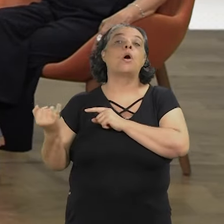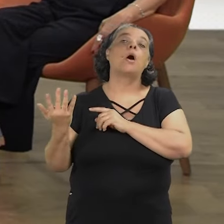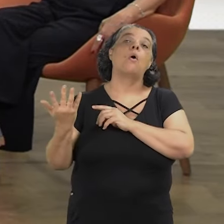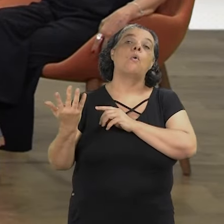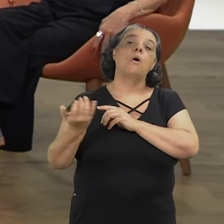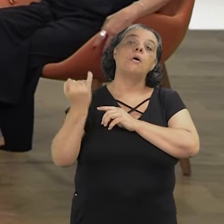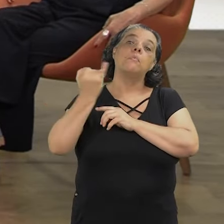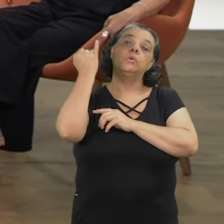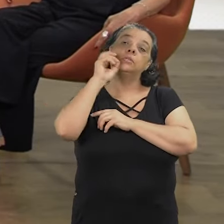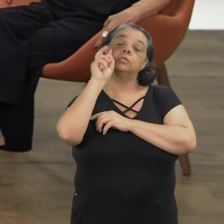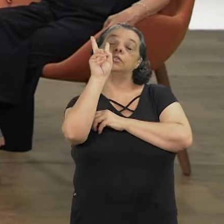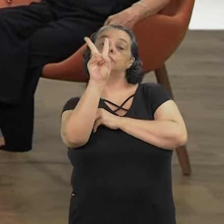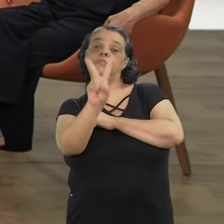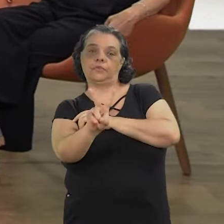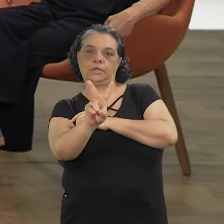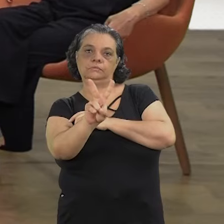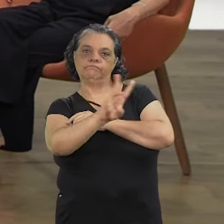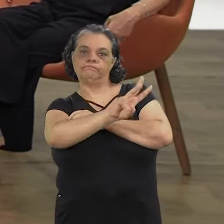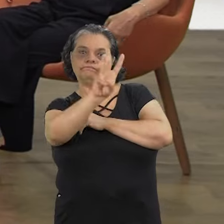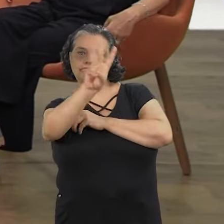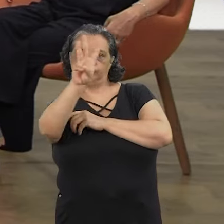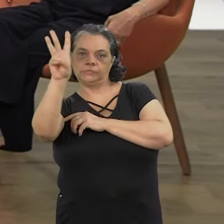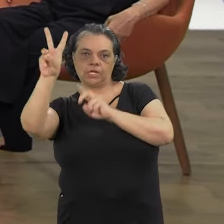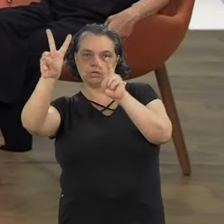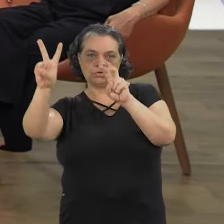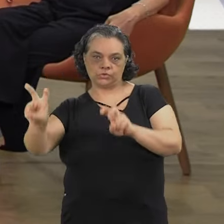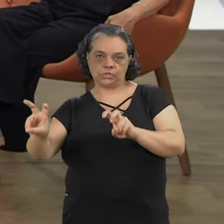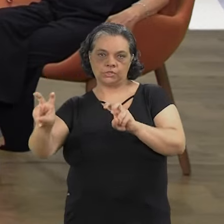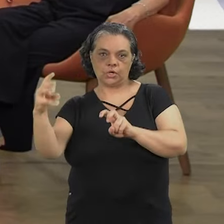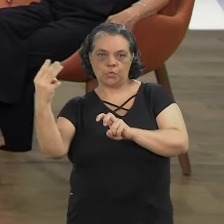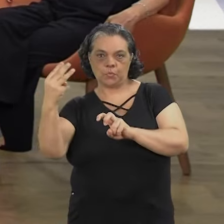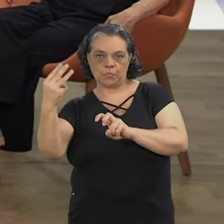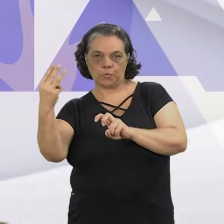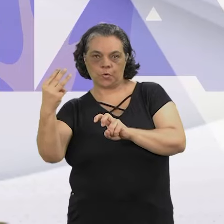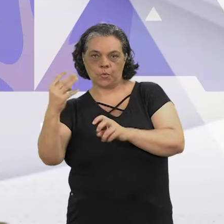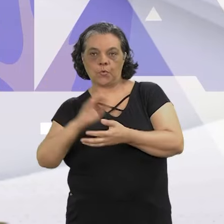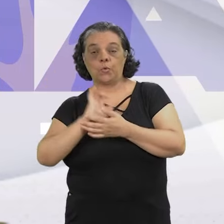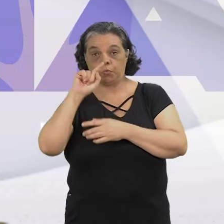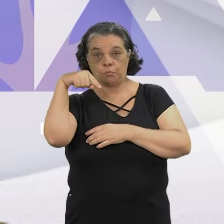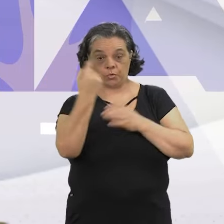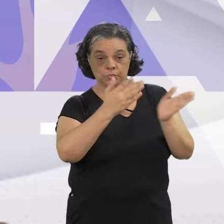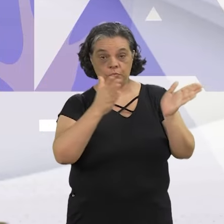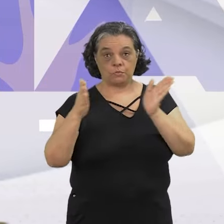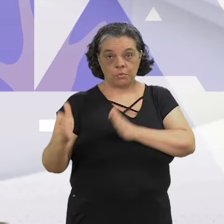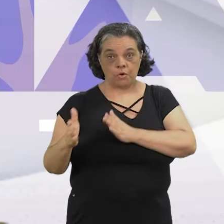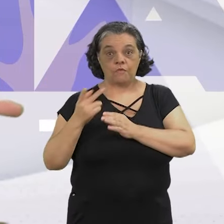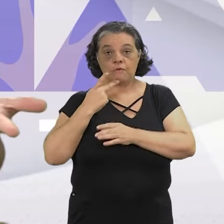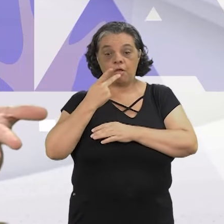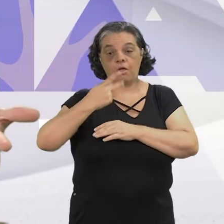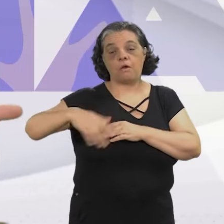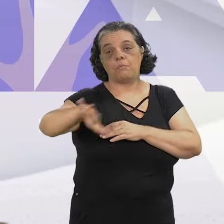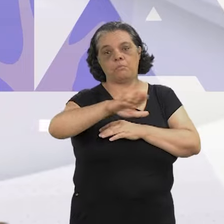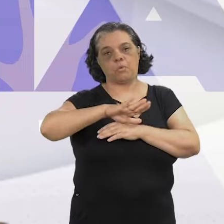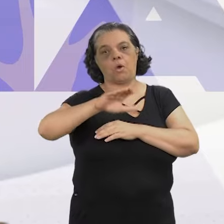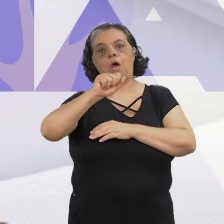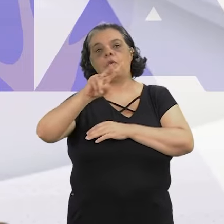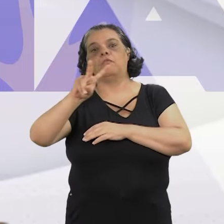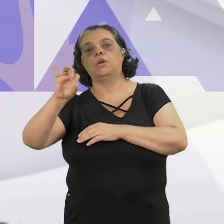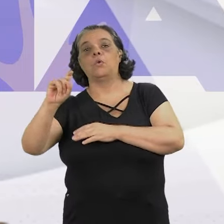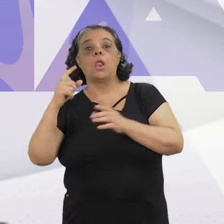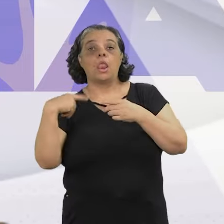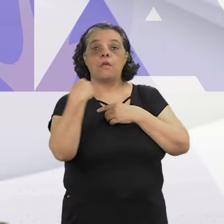a importância da gente se ver na mídia porque esse é o tema do nosso terceiro bloco no próximo bloco tem o quadro Fala povo com Álvaro